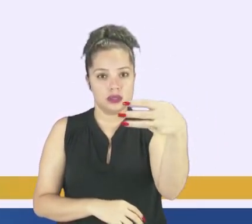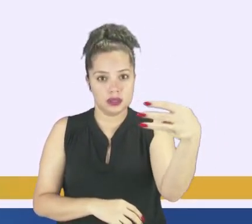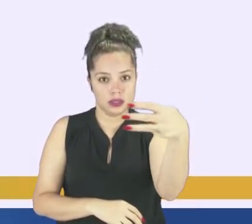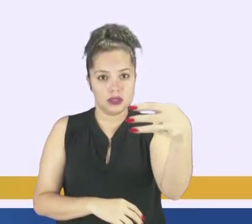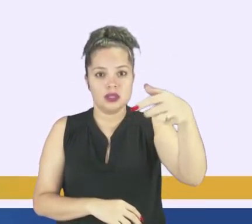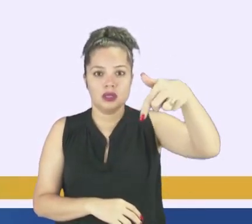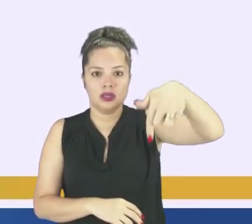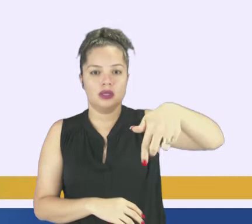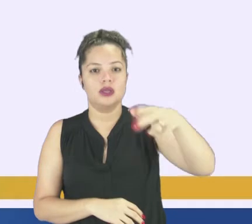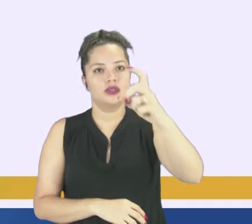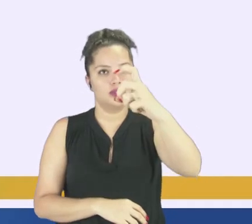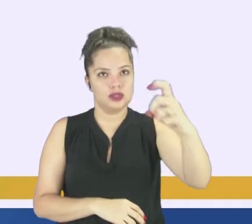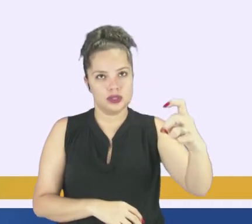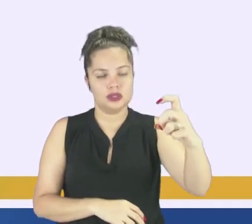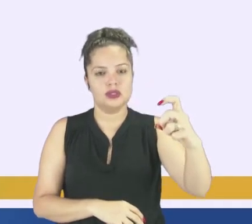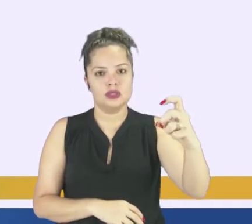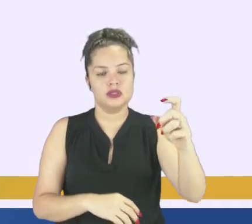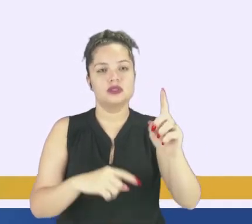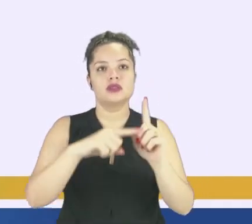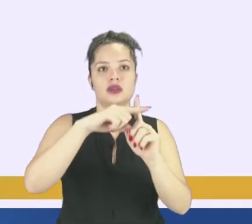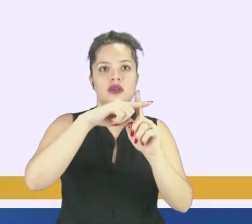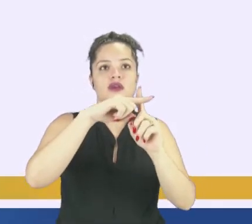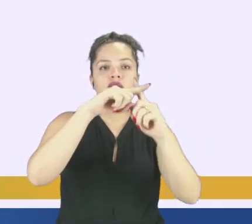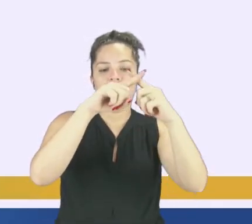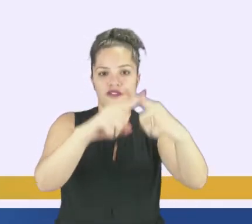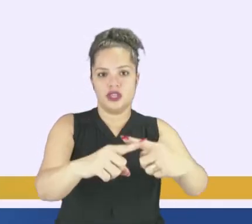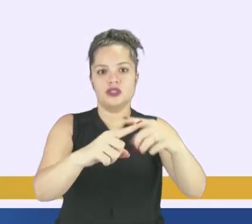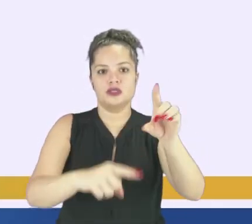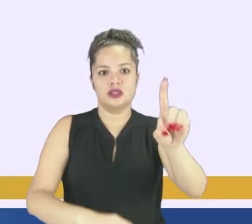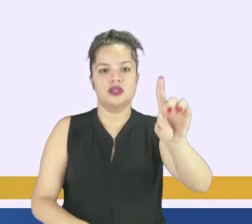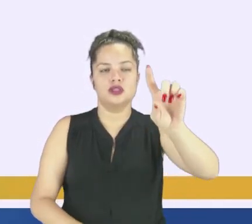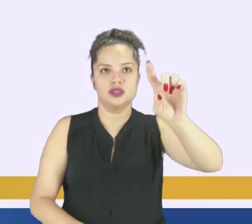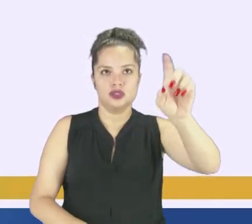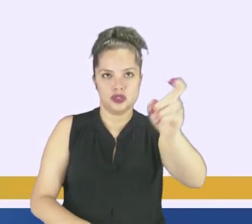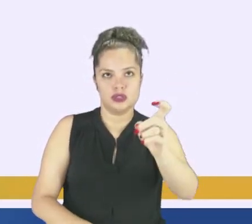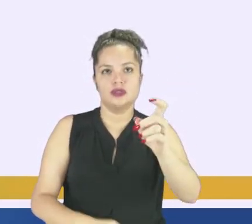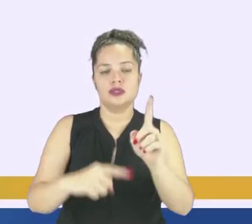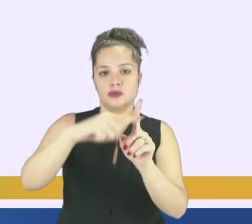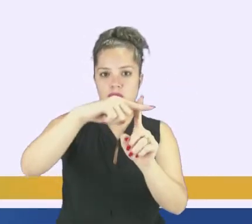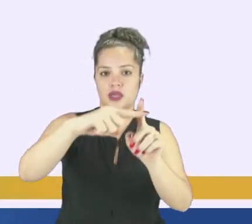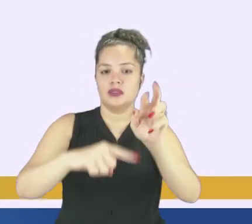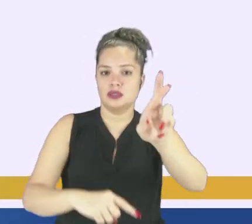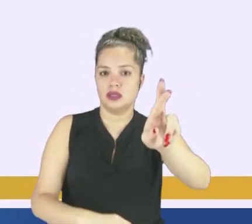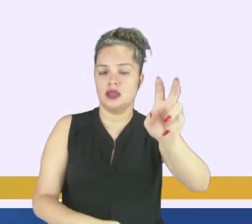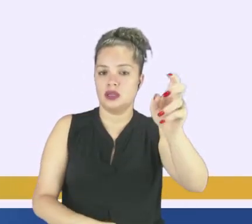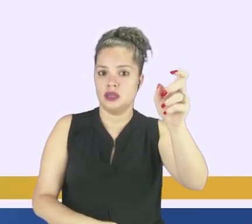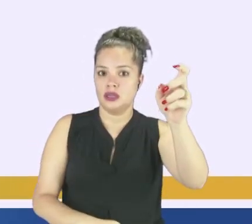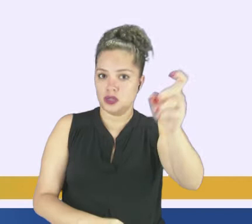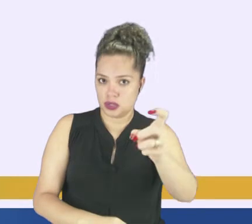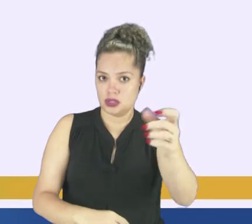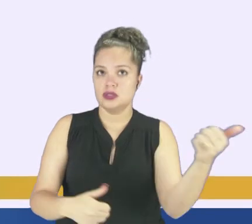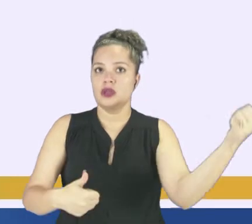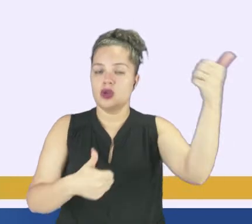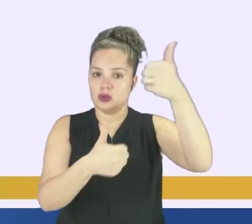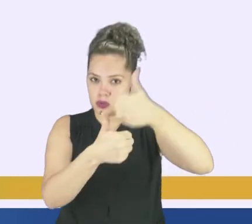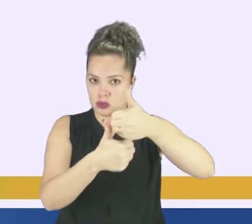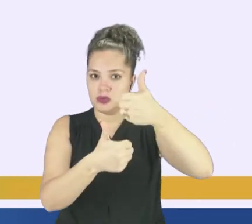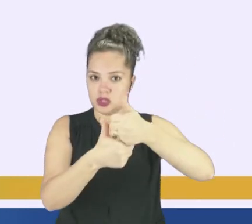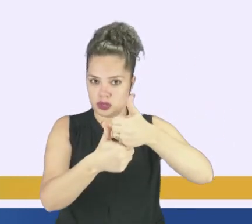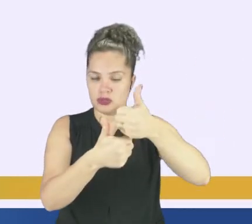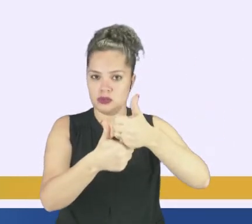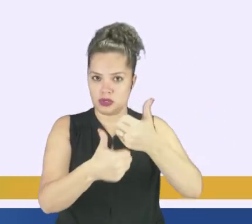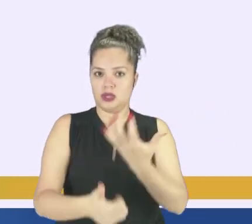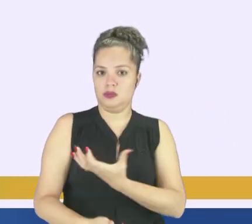idêntico a q de x vezes d de x mais r de x. E aí nós vamos substituir esses